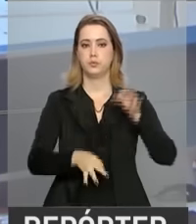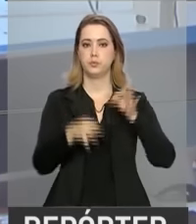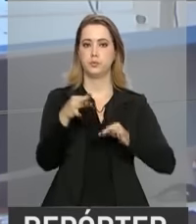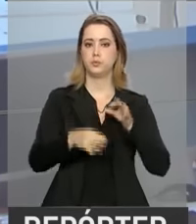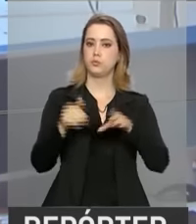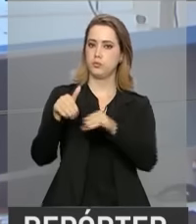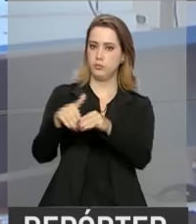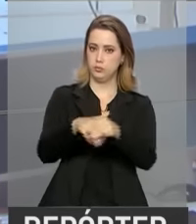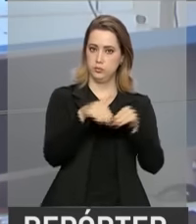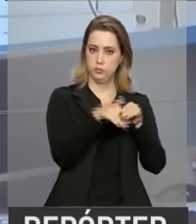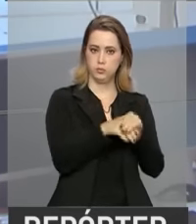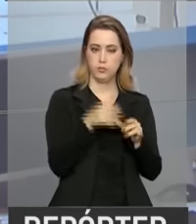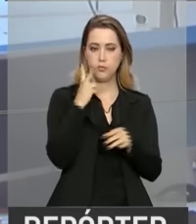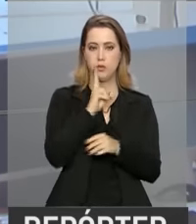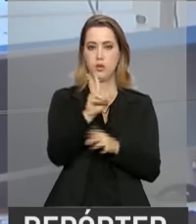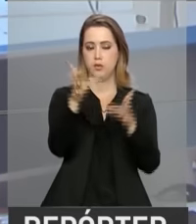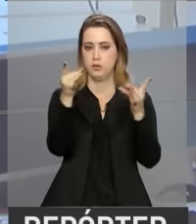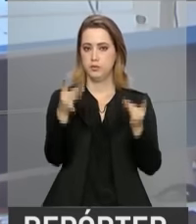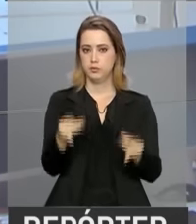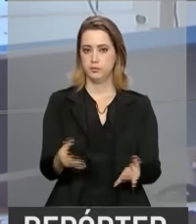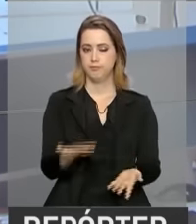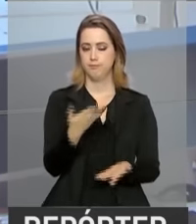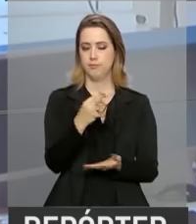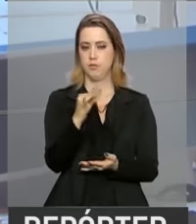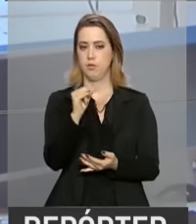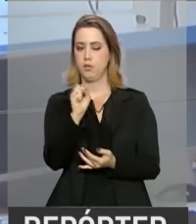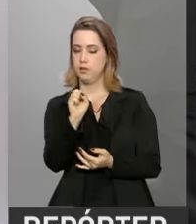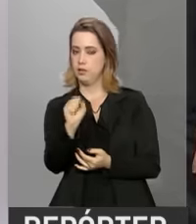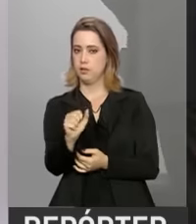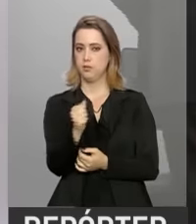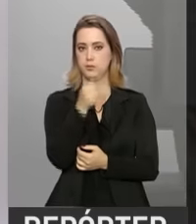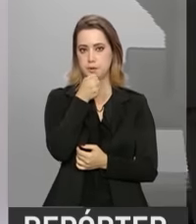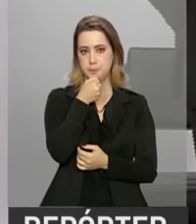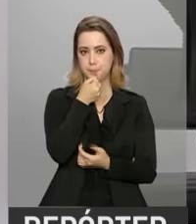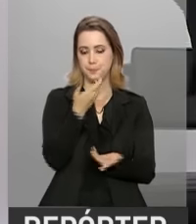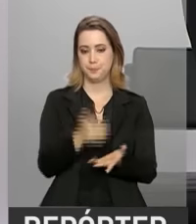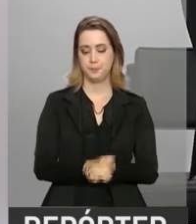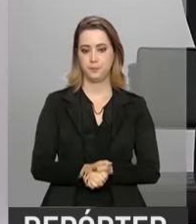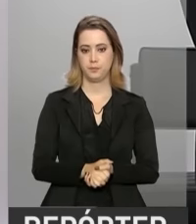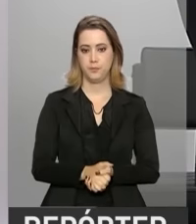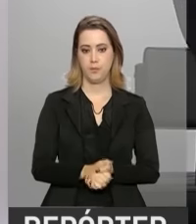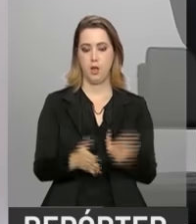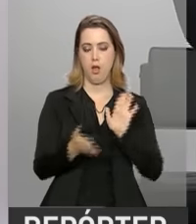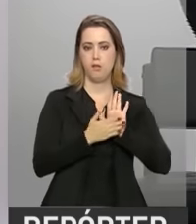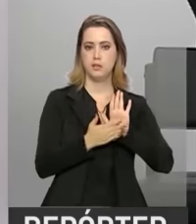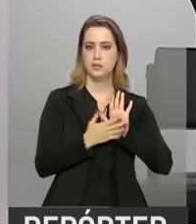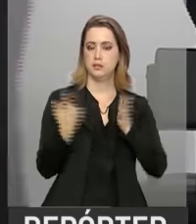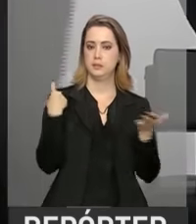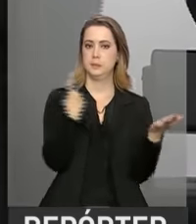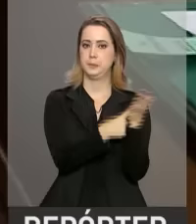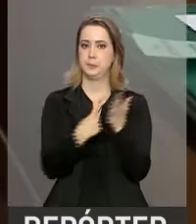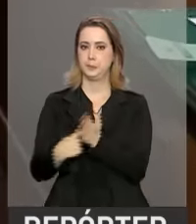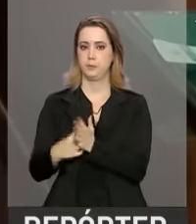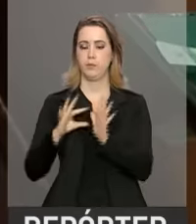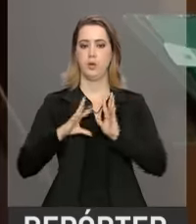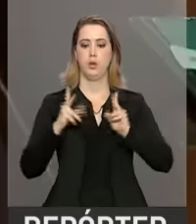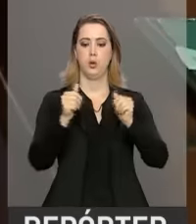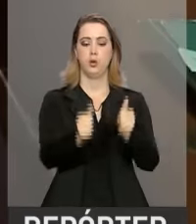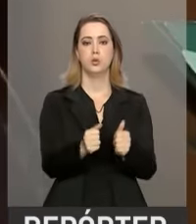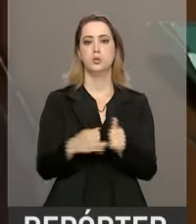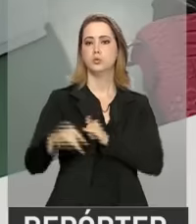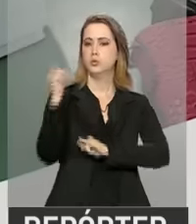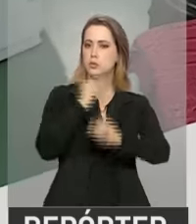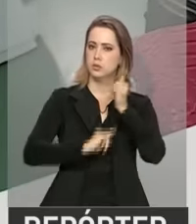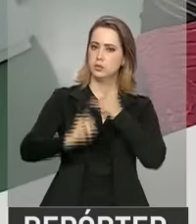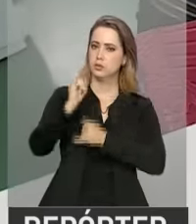Justiça Eleitoral. Veja os detalhes na reportagem de Thaisa Dias. A proposta do acordo é que os dados da Justiça